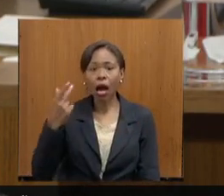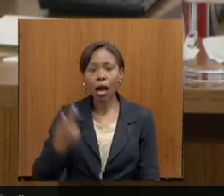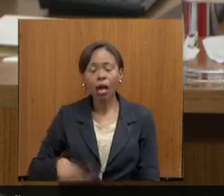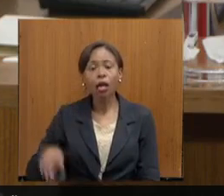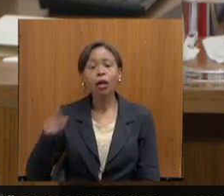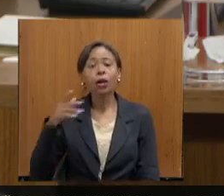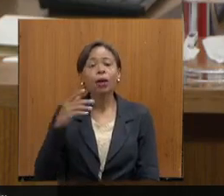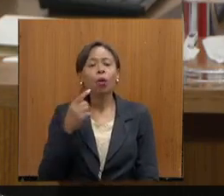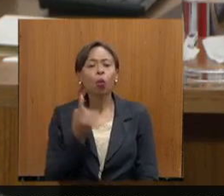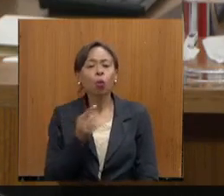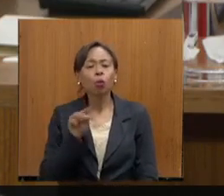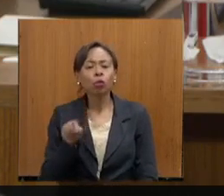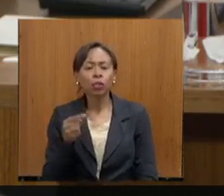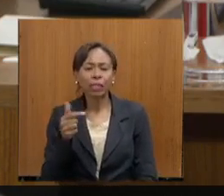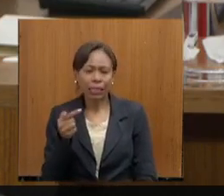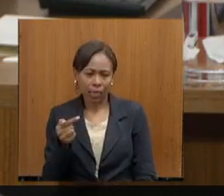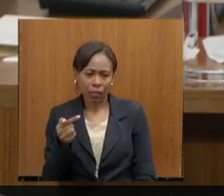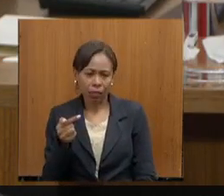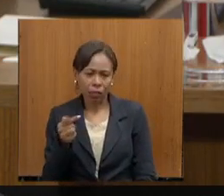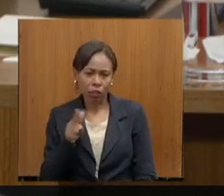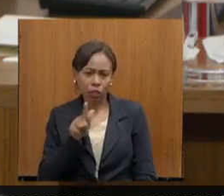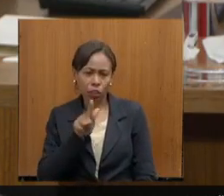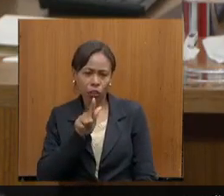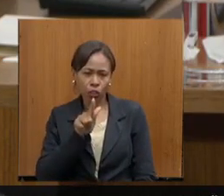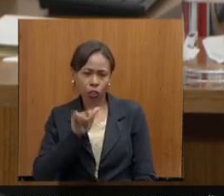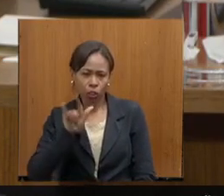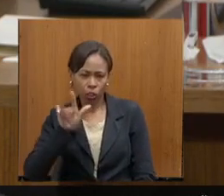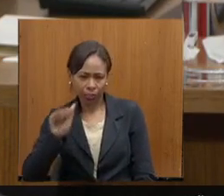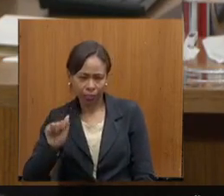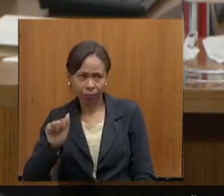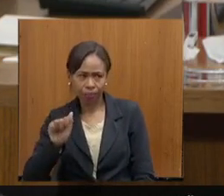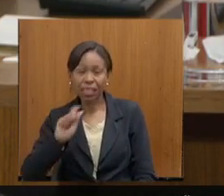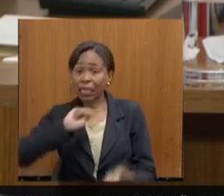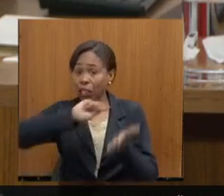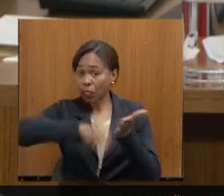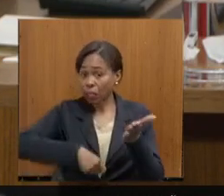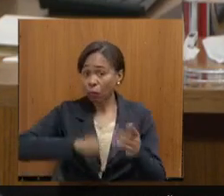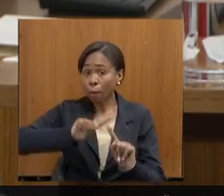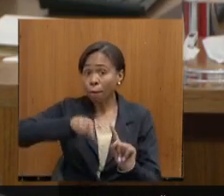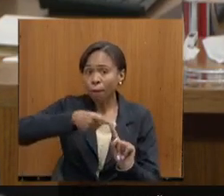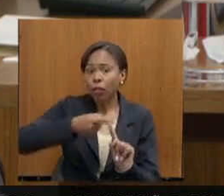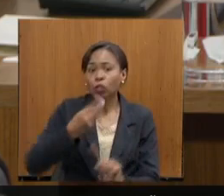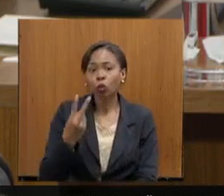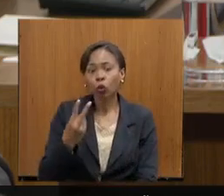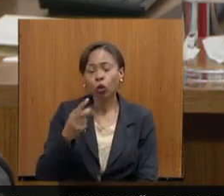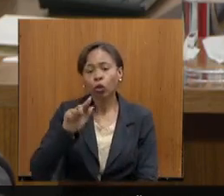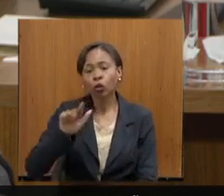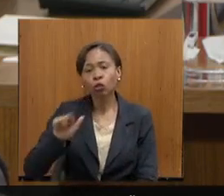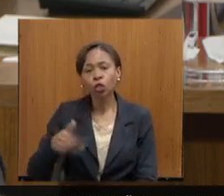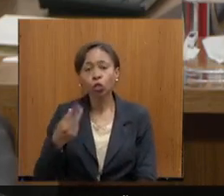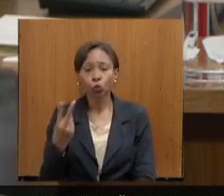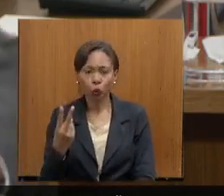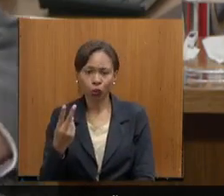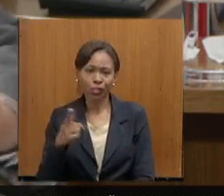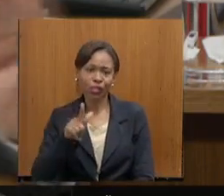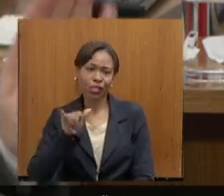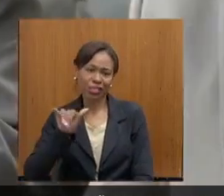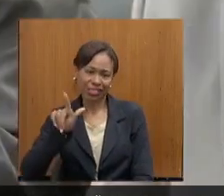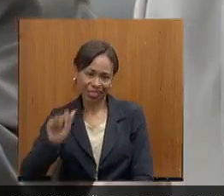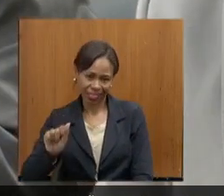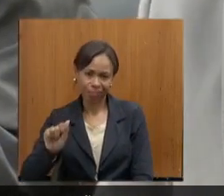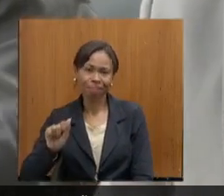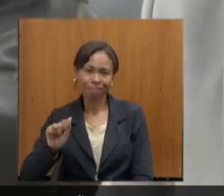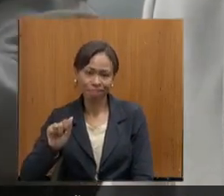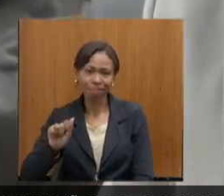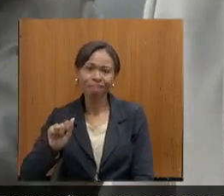com que já tem assinado com 2,2 GB até 2007 tá então assim nós teríamos aí sem nenhum